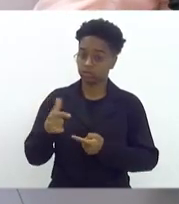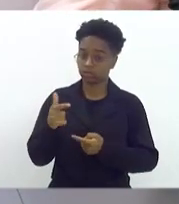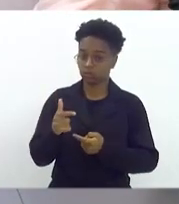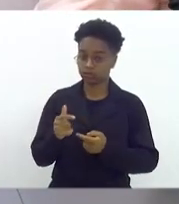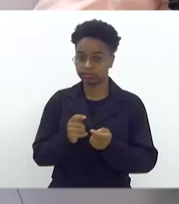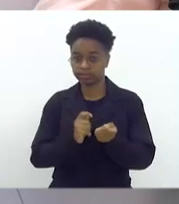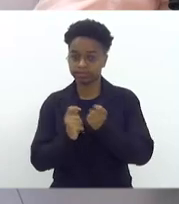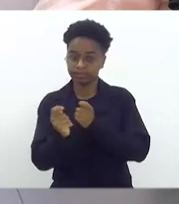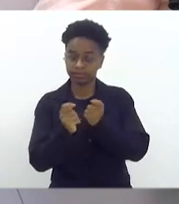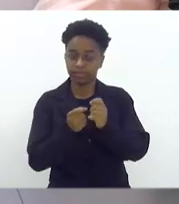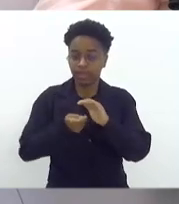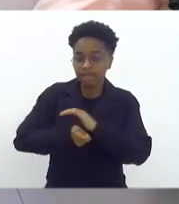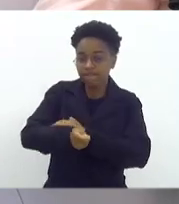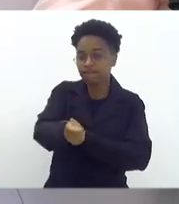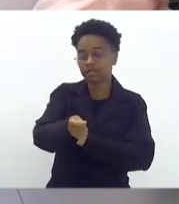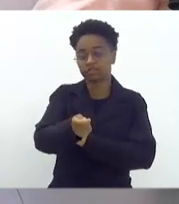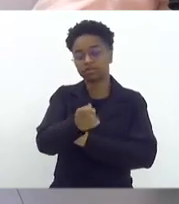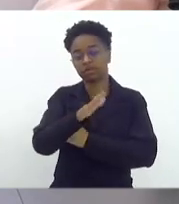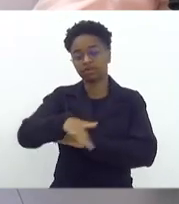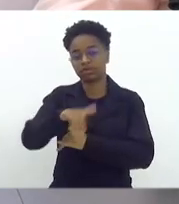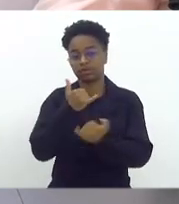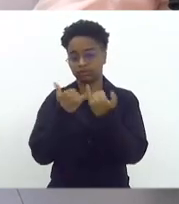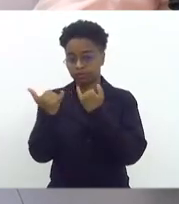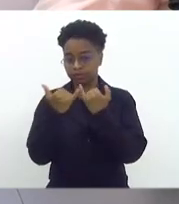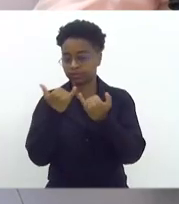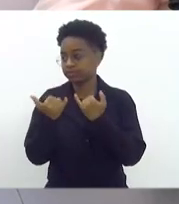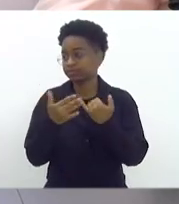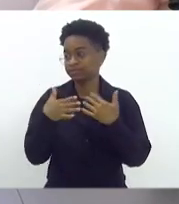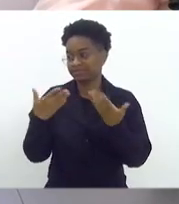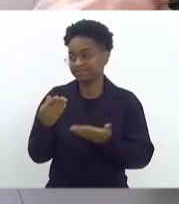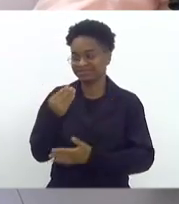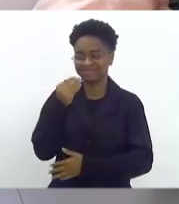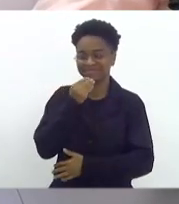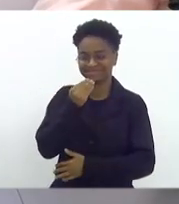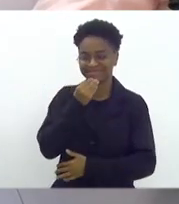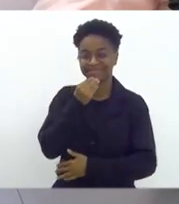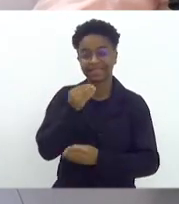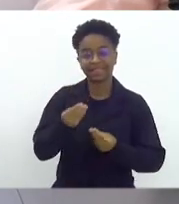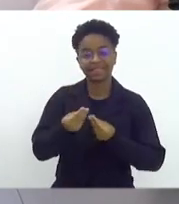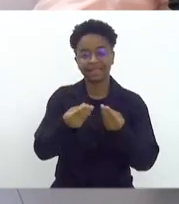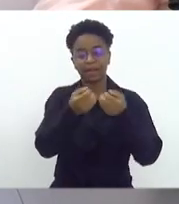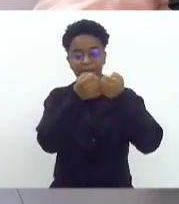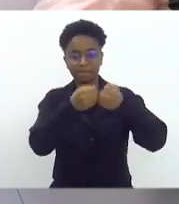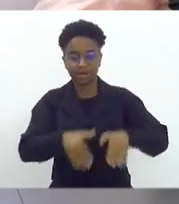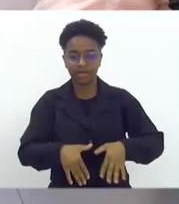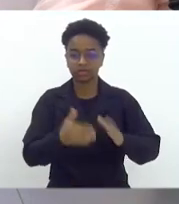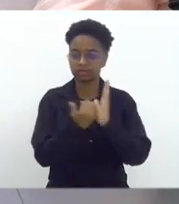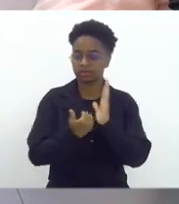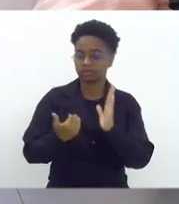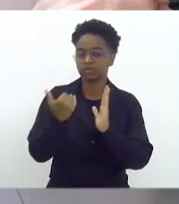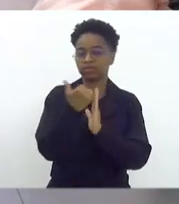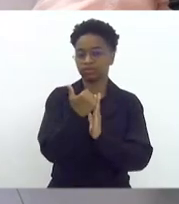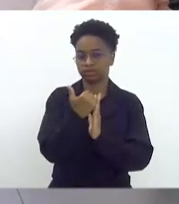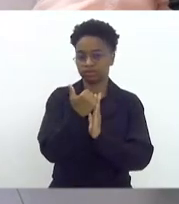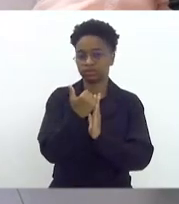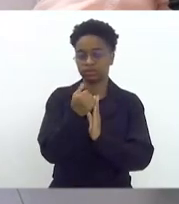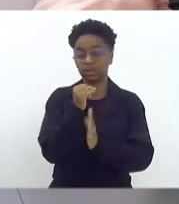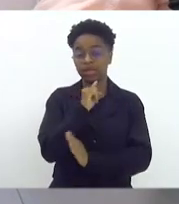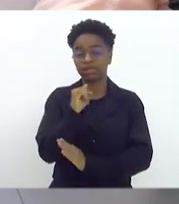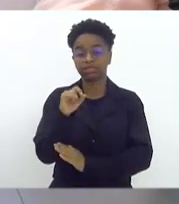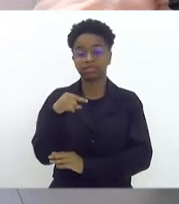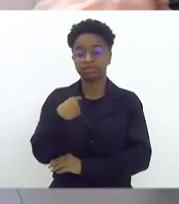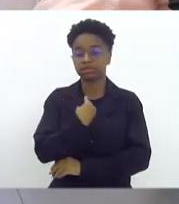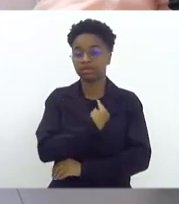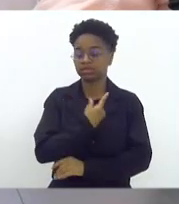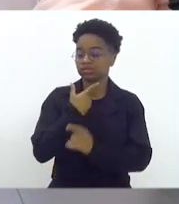em inteligência e informação e Isso evidentemente traz prejuízos gigantescos quando a gente vai